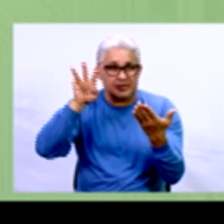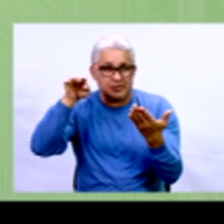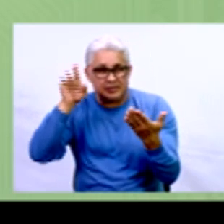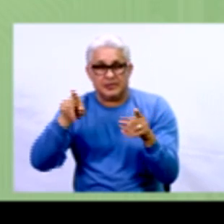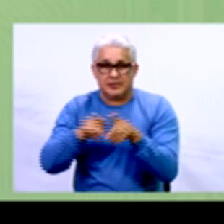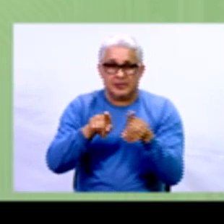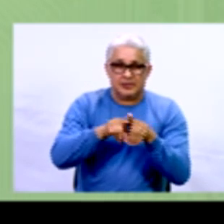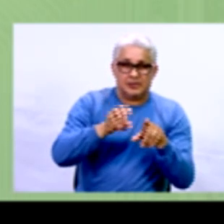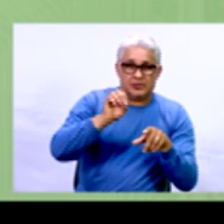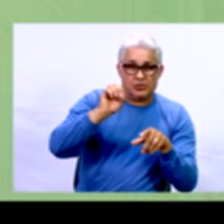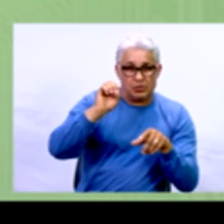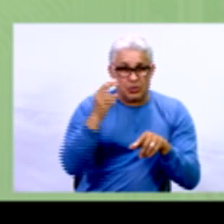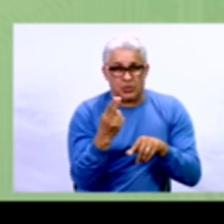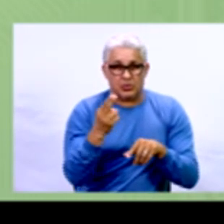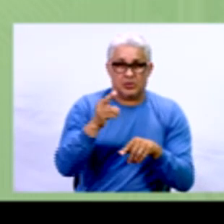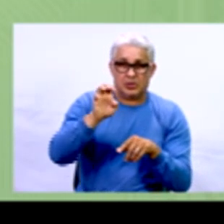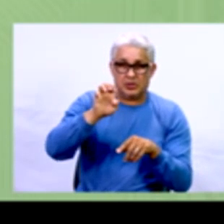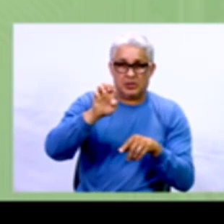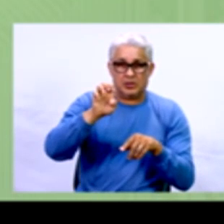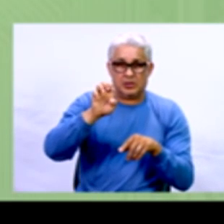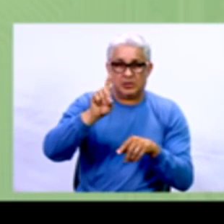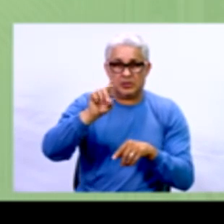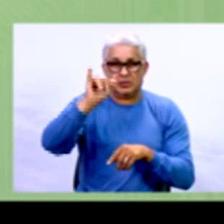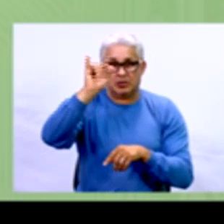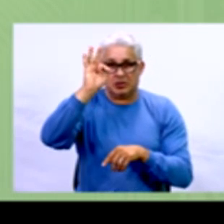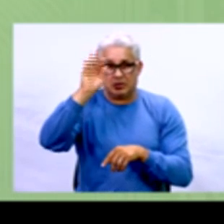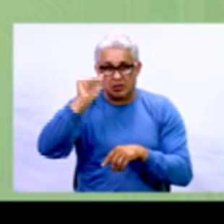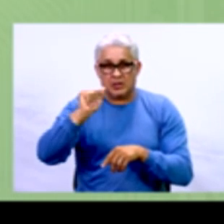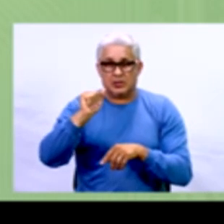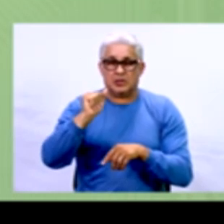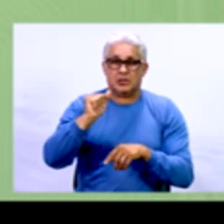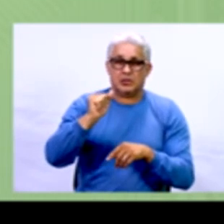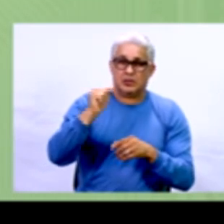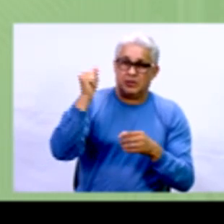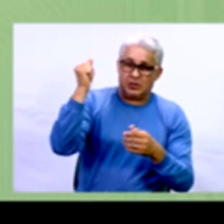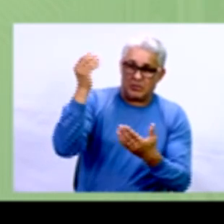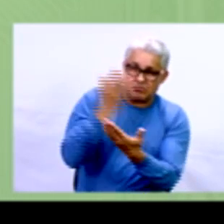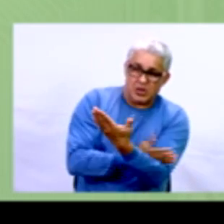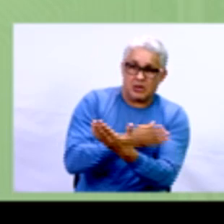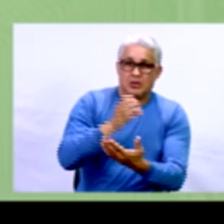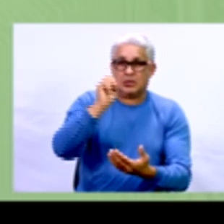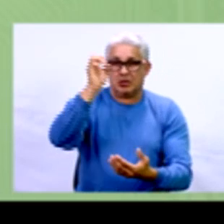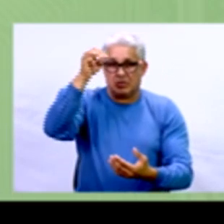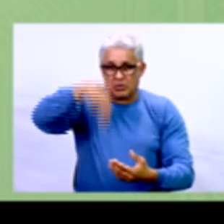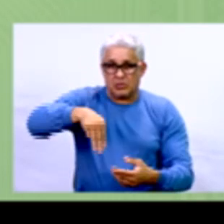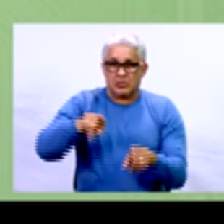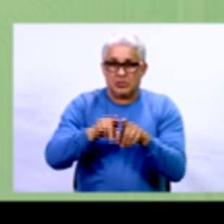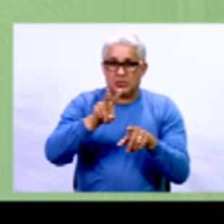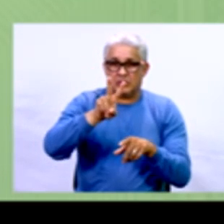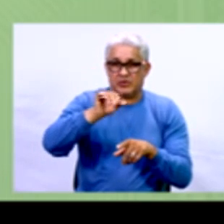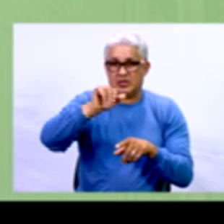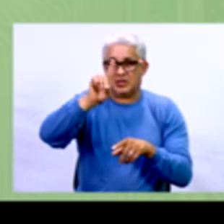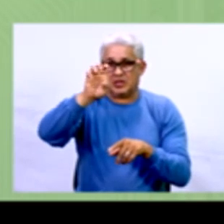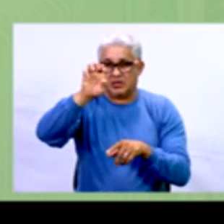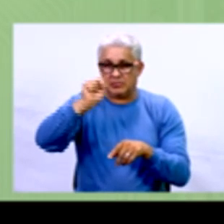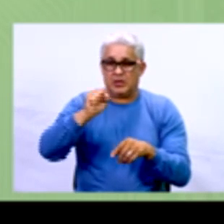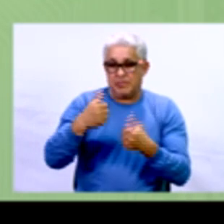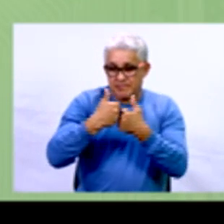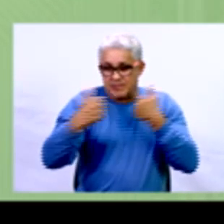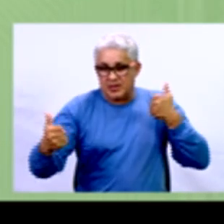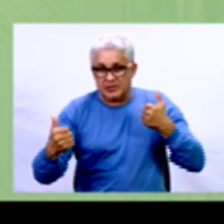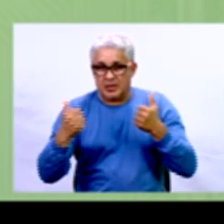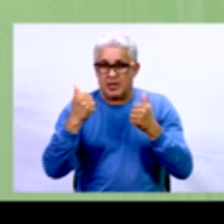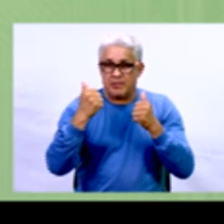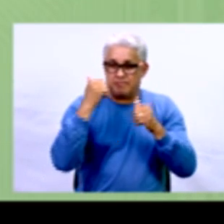ou editando arquivos de som e vídeo. Assim, ele atua mais próximo ao desenvolvimento. Então, o